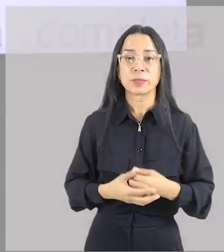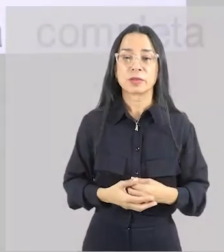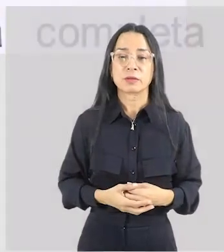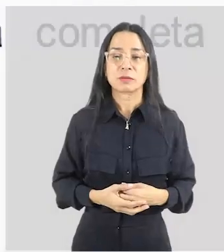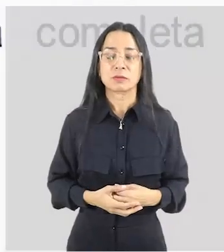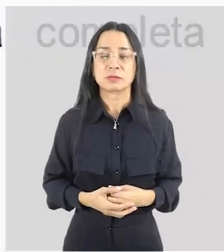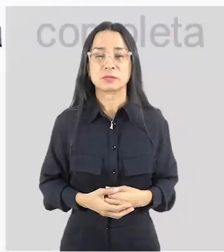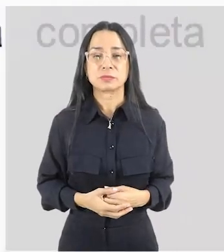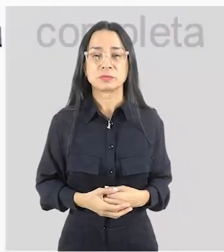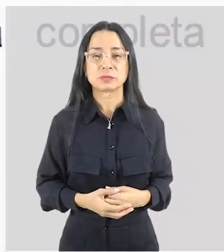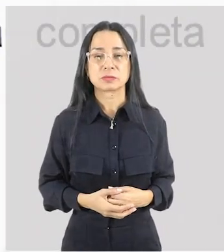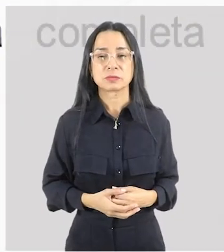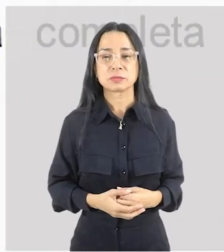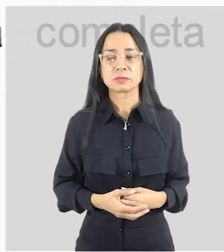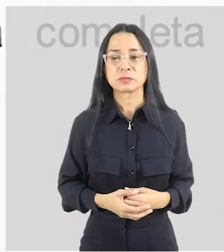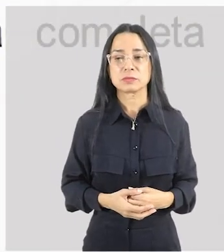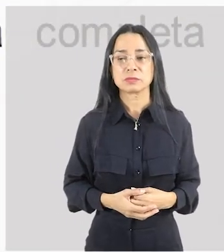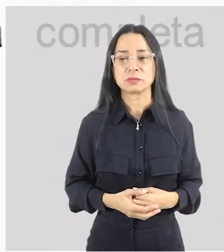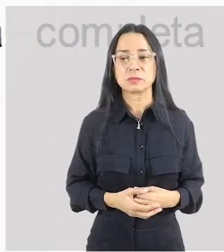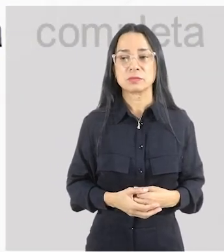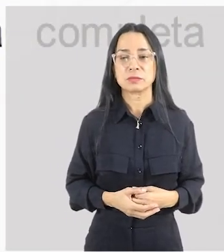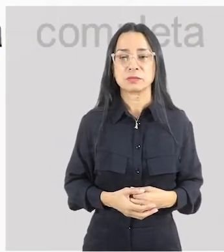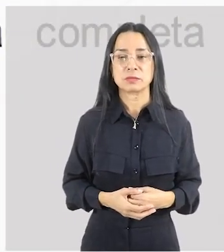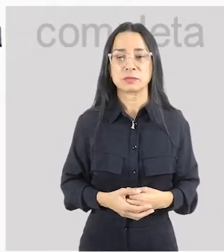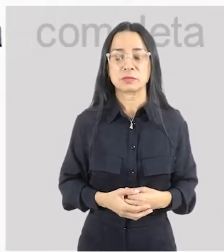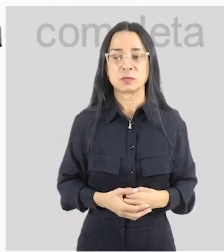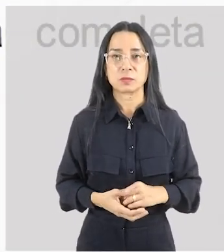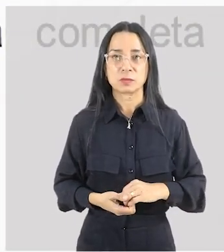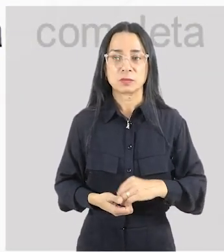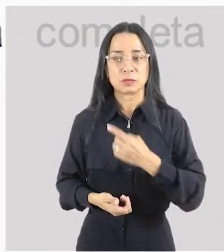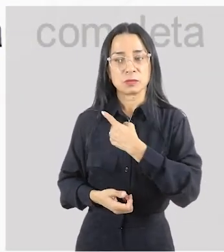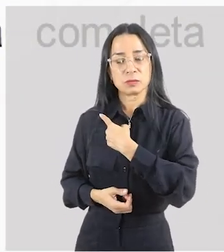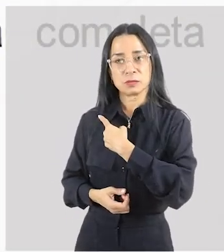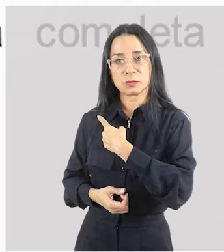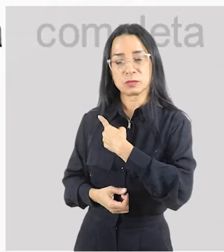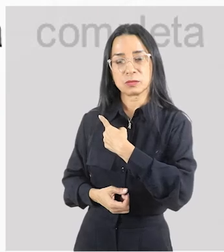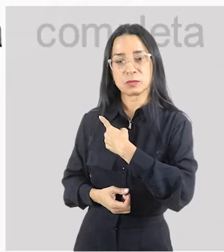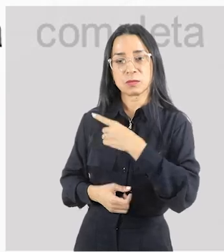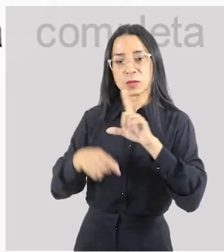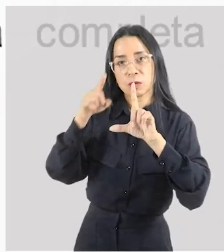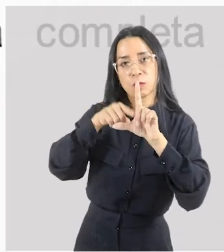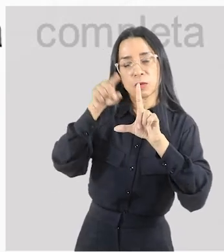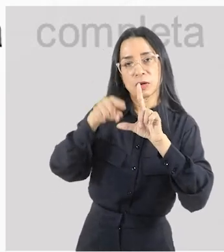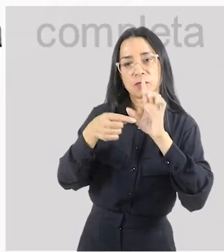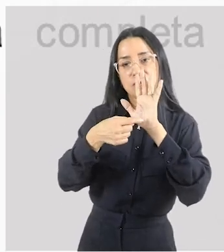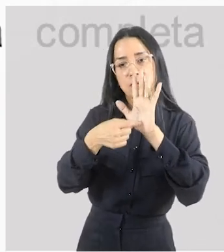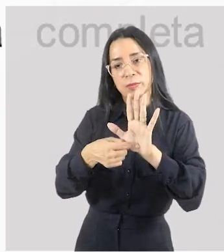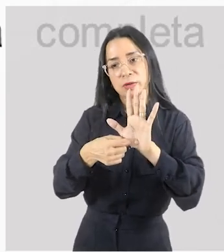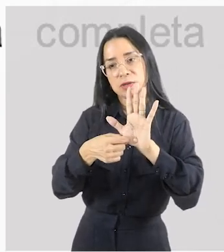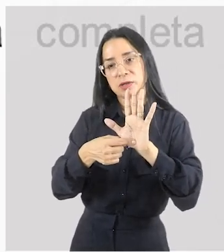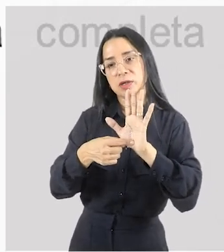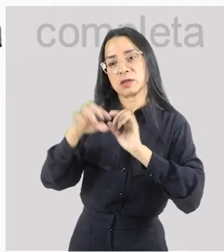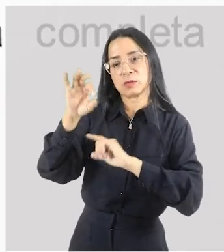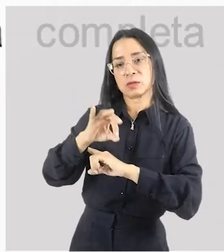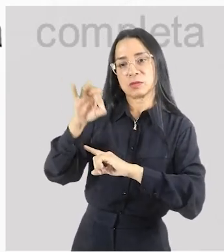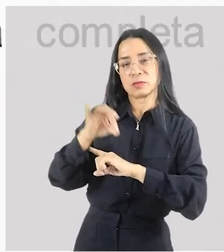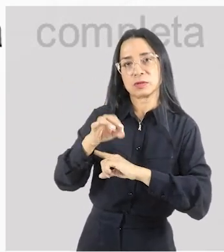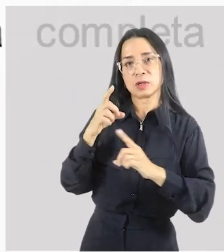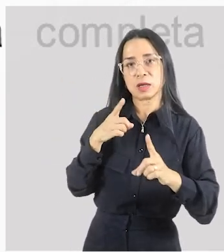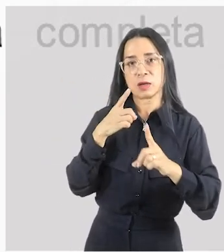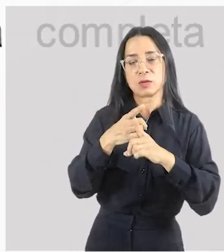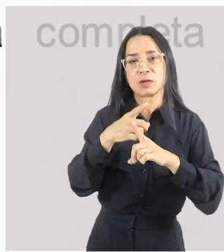O gráfico apresenta, no período de 2005 a 2009, faz um tempo já, né? Os coeficientes encontrados em alguns países do